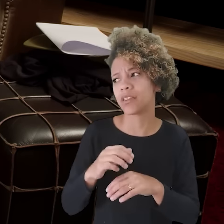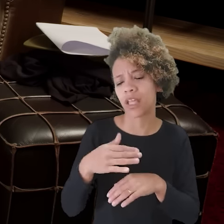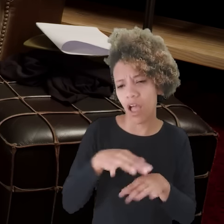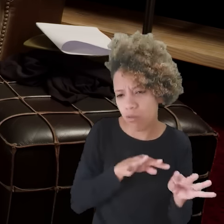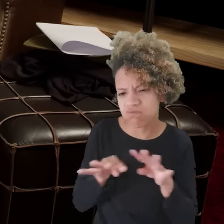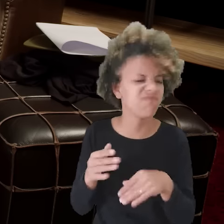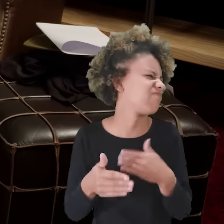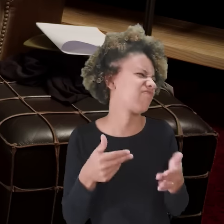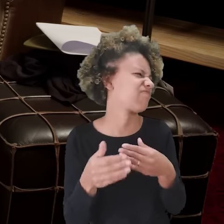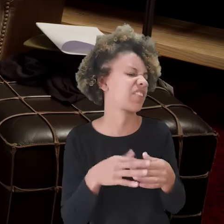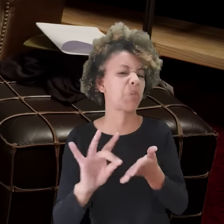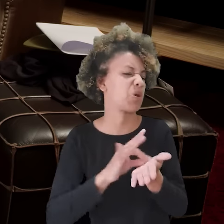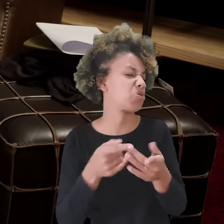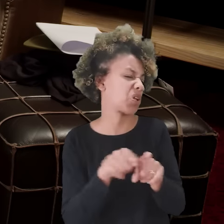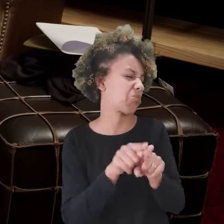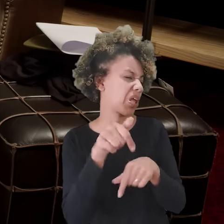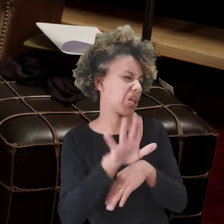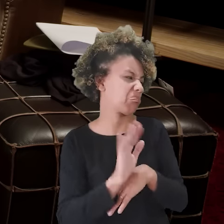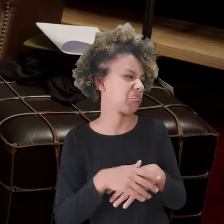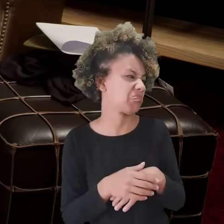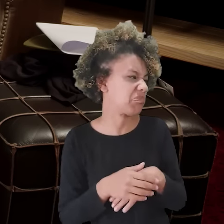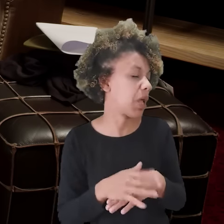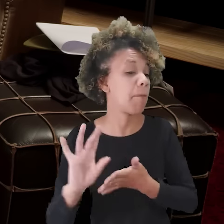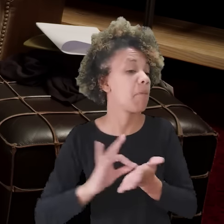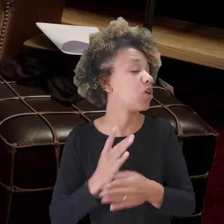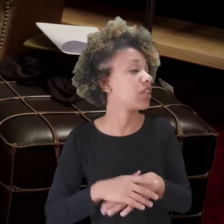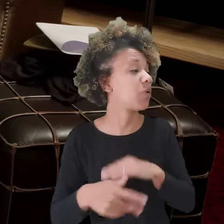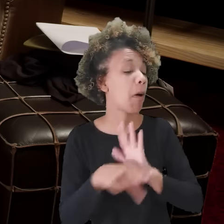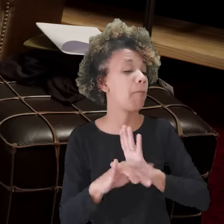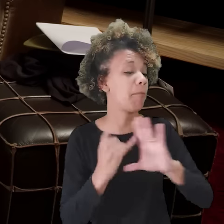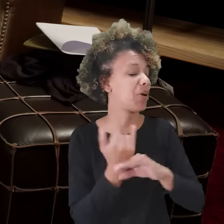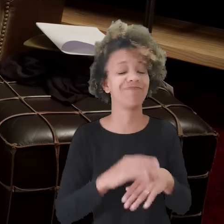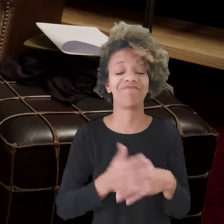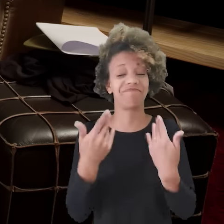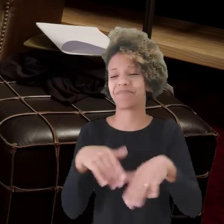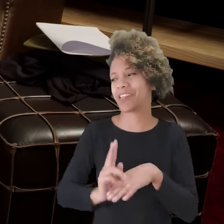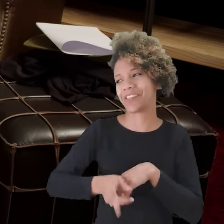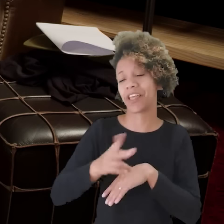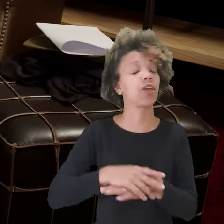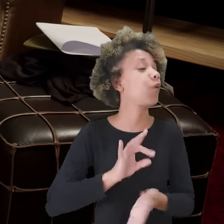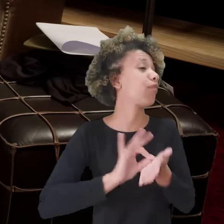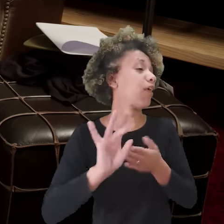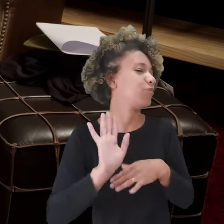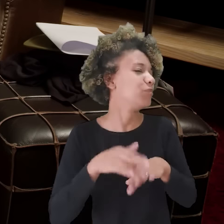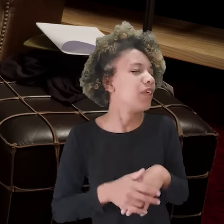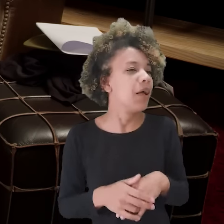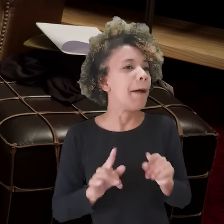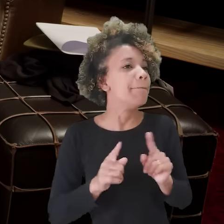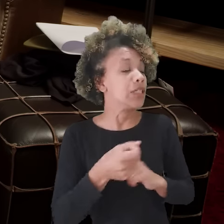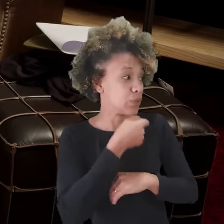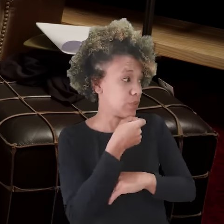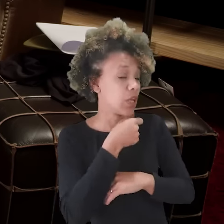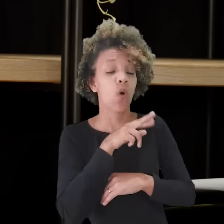Ah mas o povo mas o público já me odiando aqui também eles me odeiam no meu próprio canal odeio ele é eu fui fazer